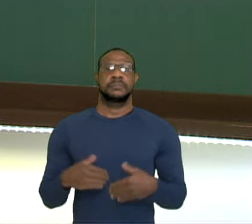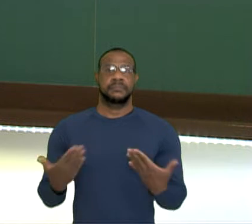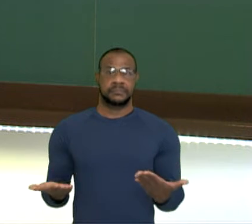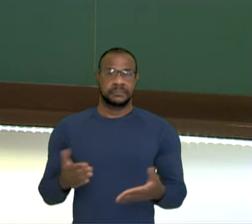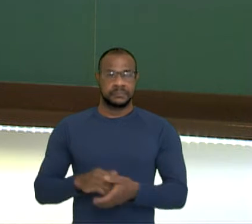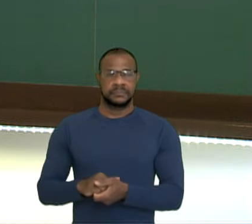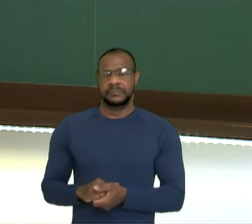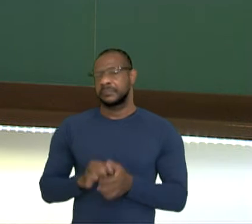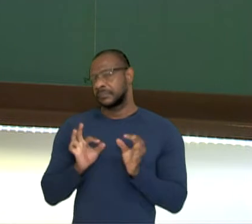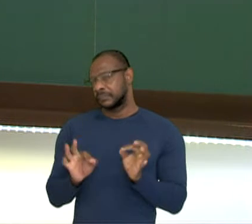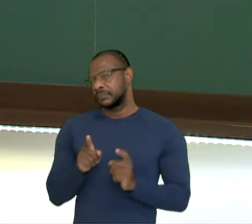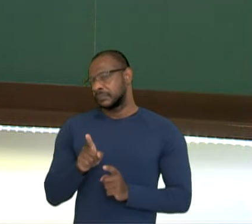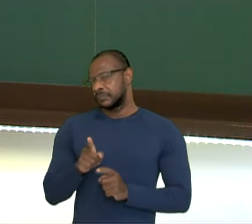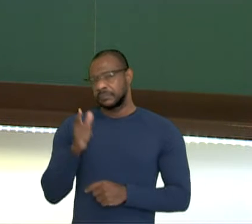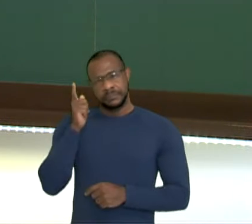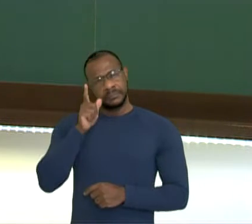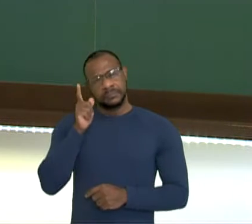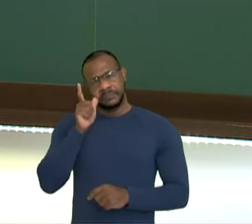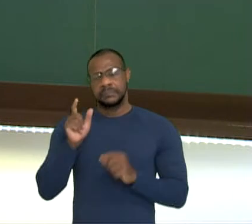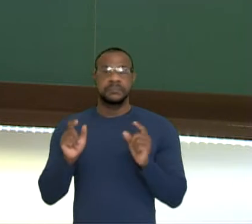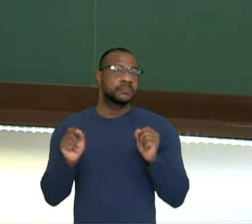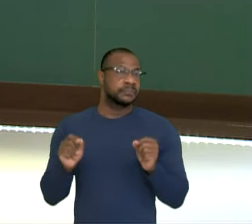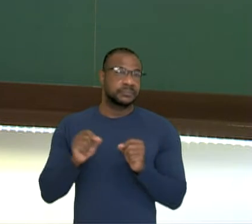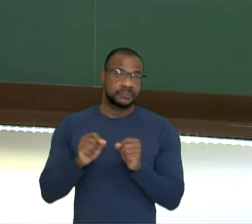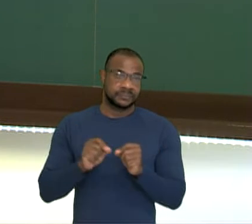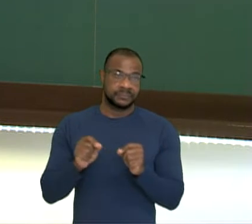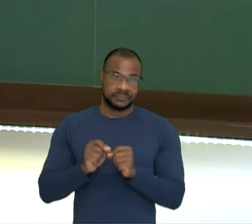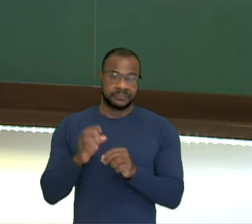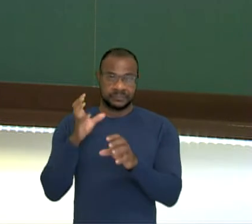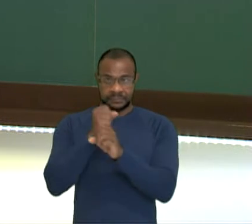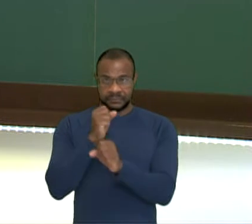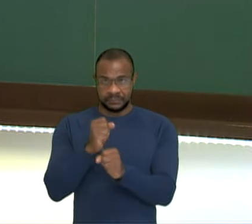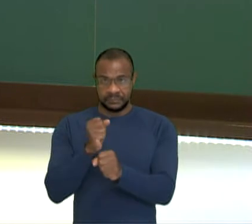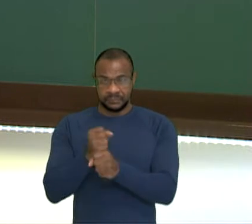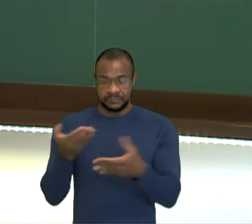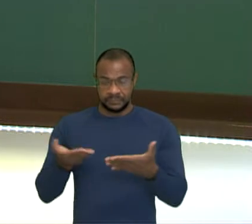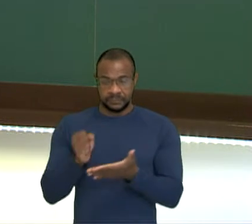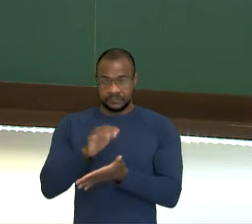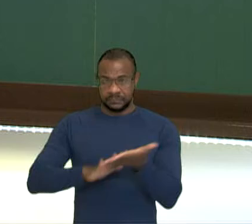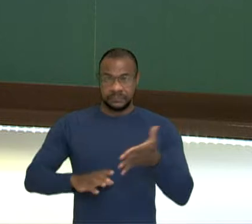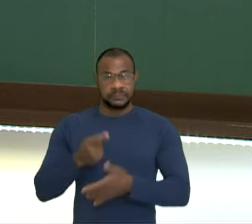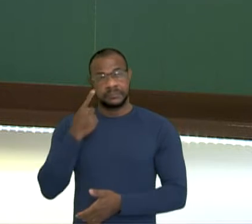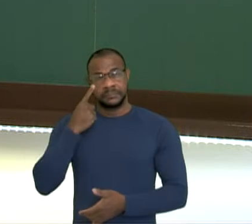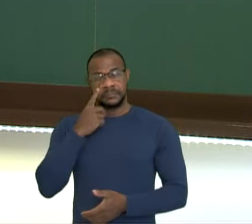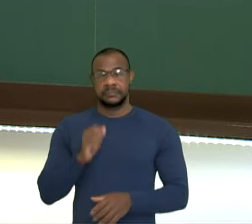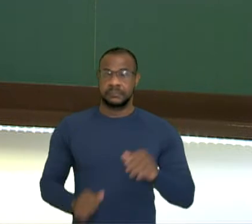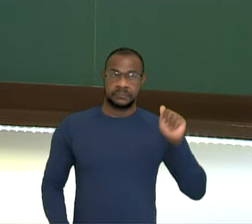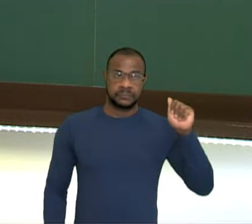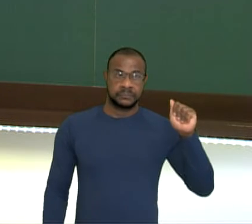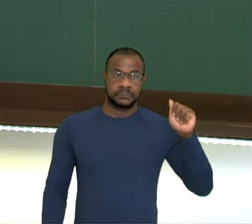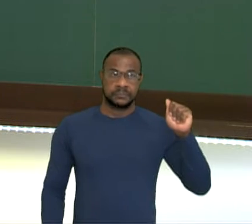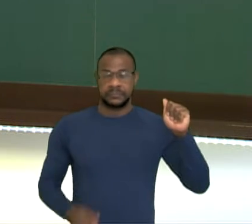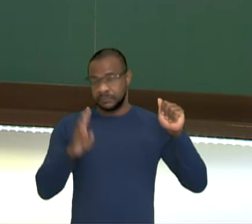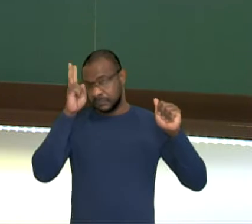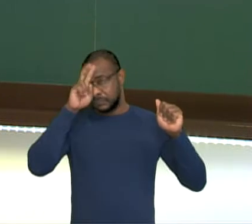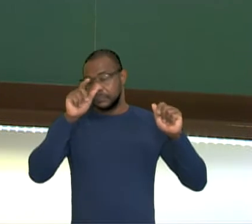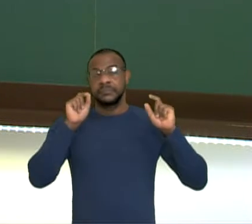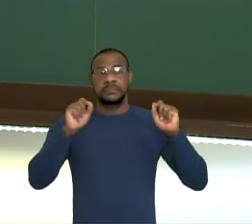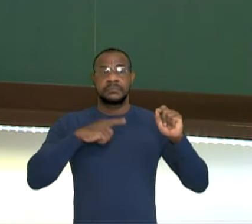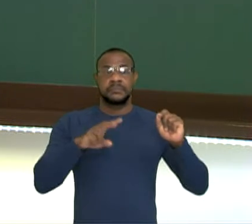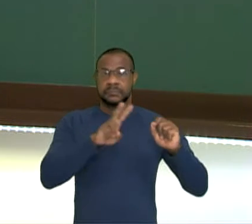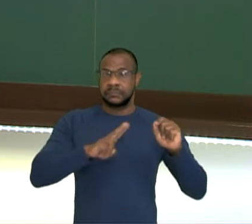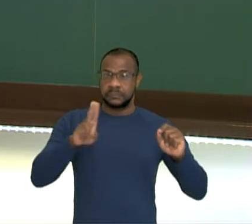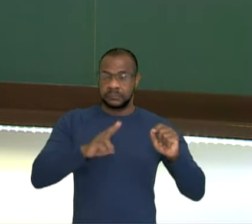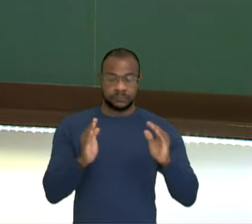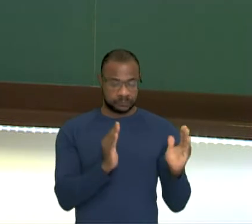E aí, gente, eu tenho certeza que vocês conseguiram, né, fazer a resolução desse exercício. Então, vamos conferir a letra A? Então, lembrando que nós usamos o